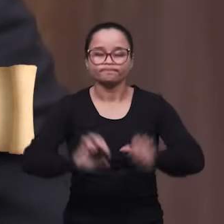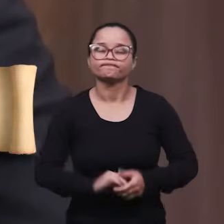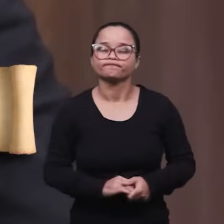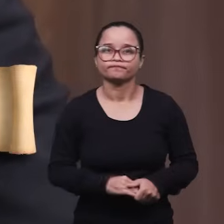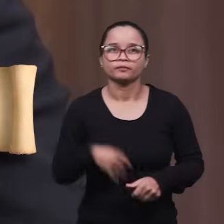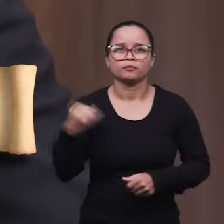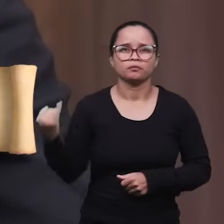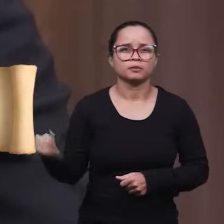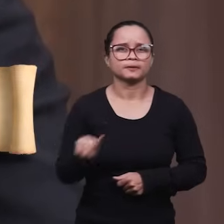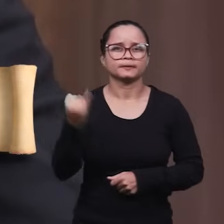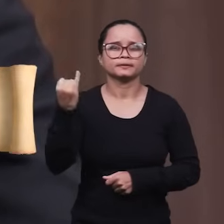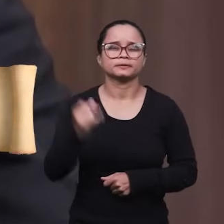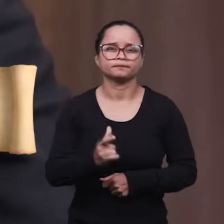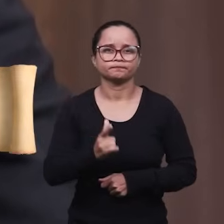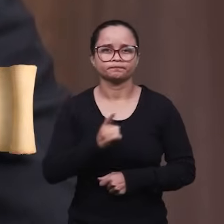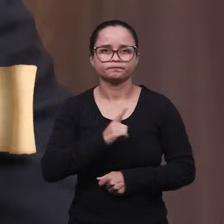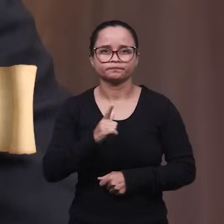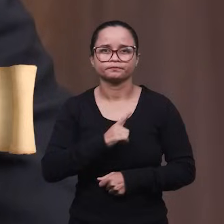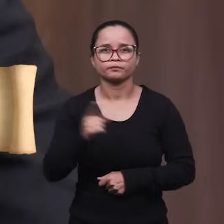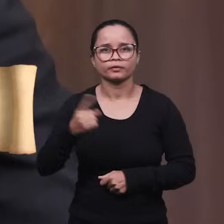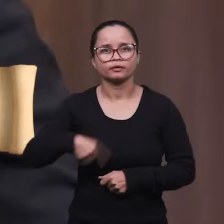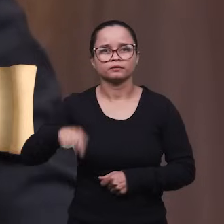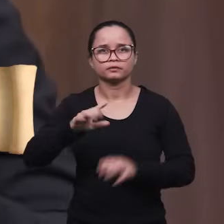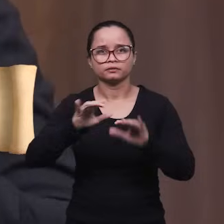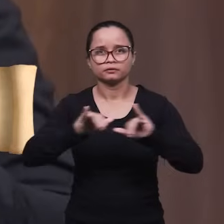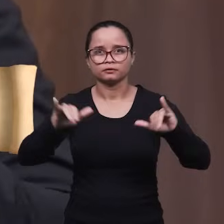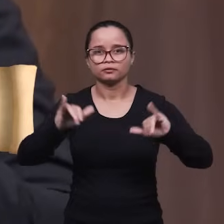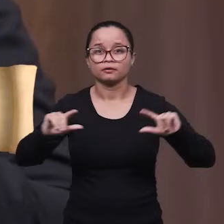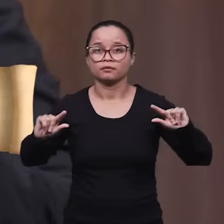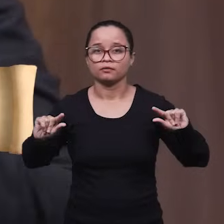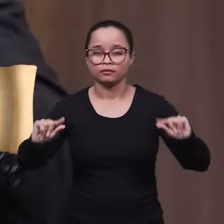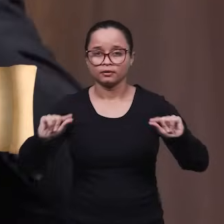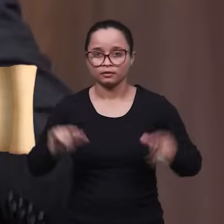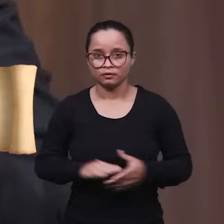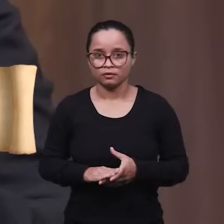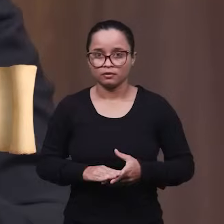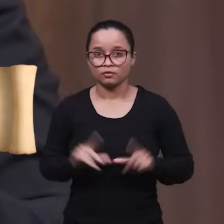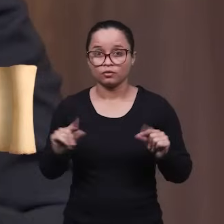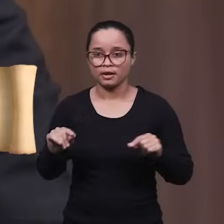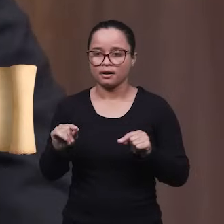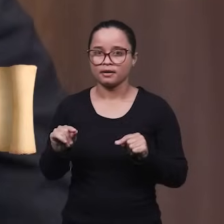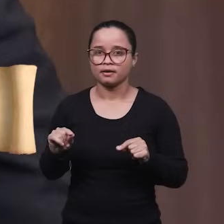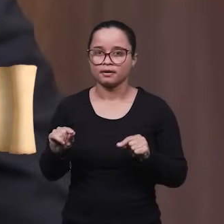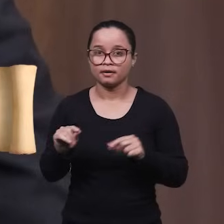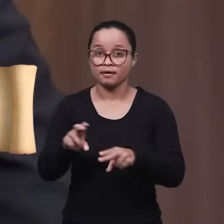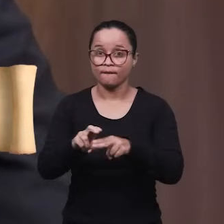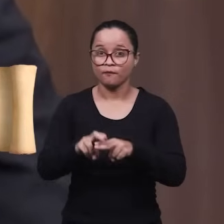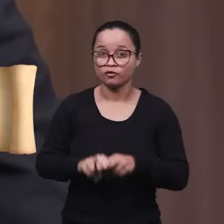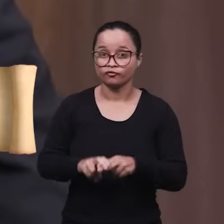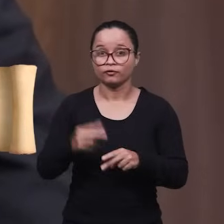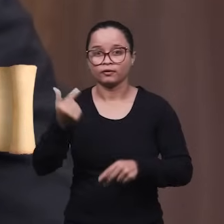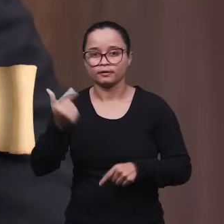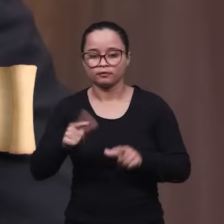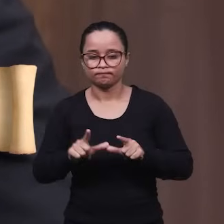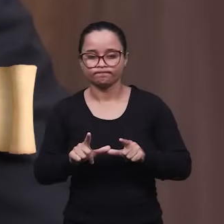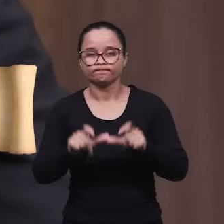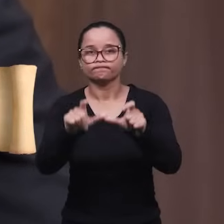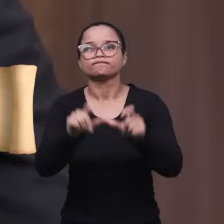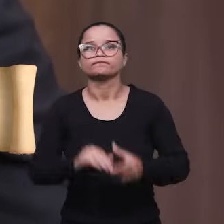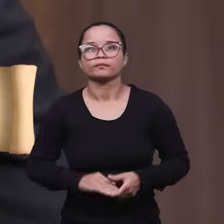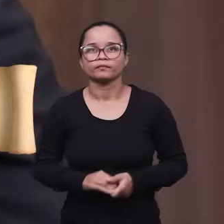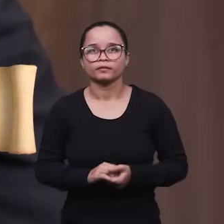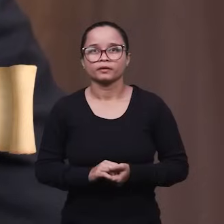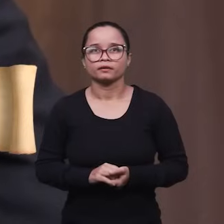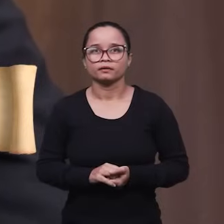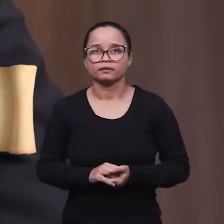É importante nós falarmos que o que motivou essa segunda viagem